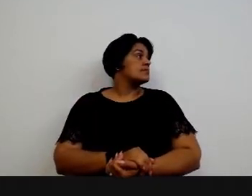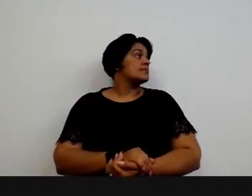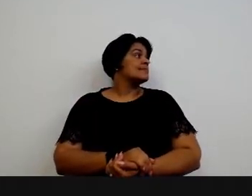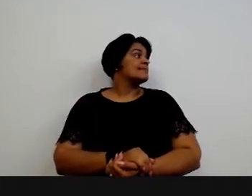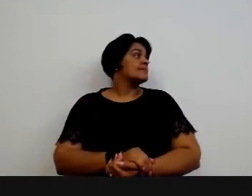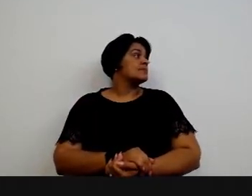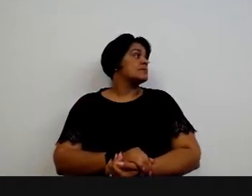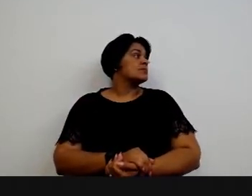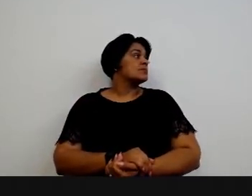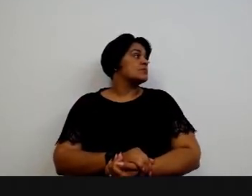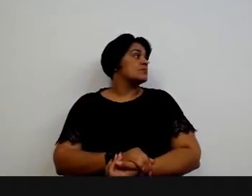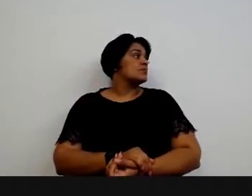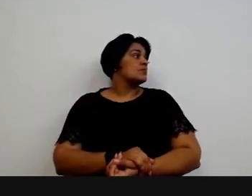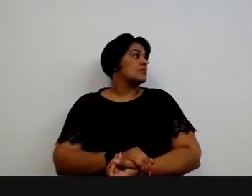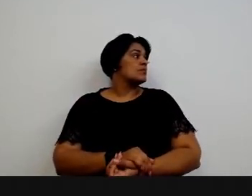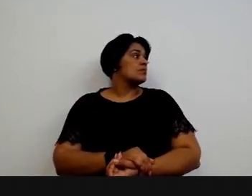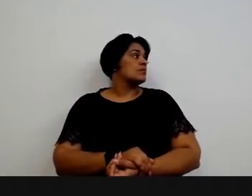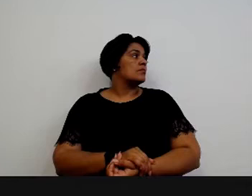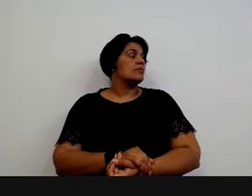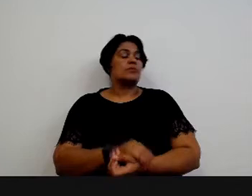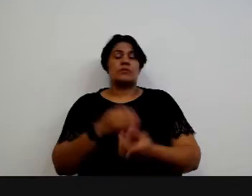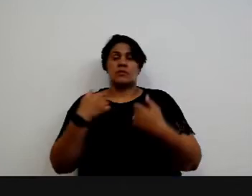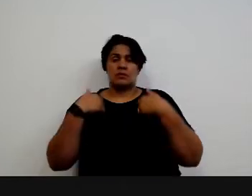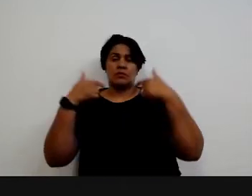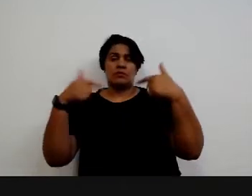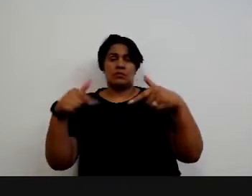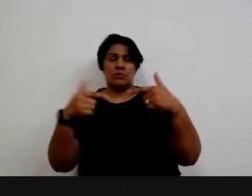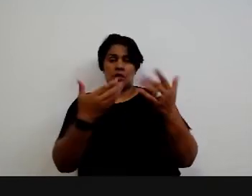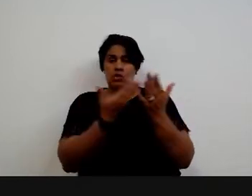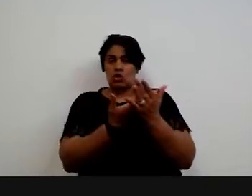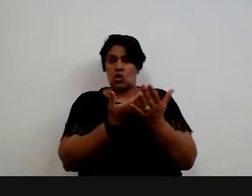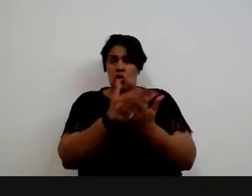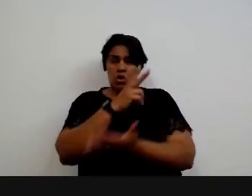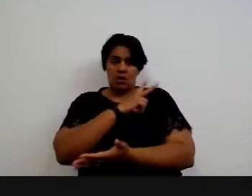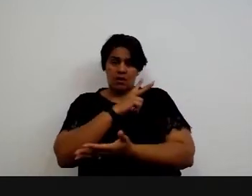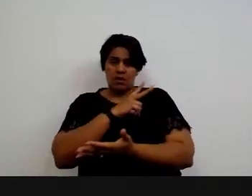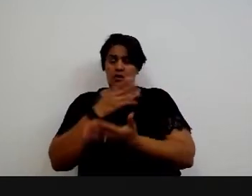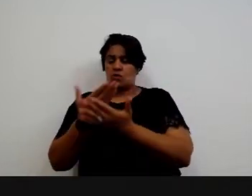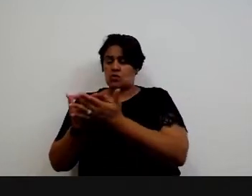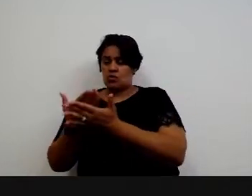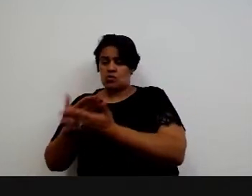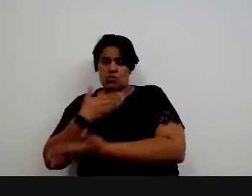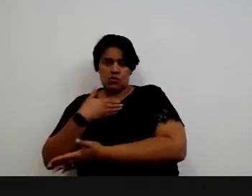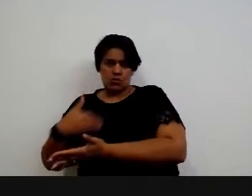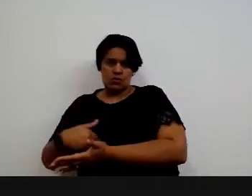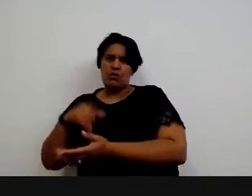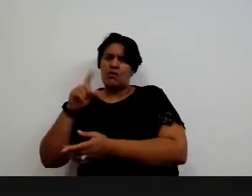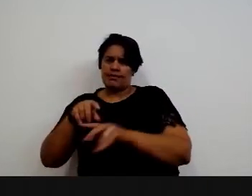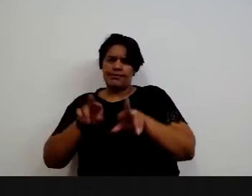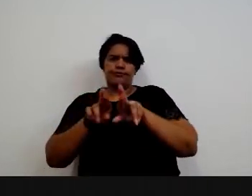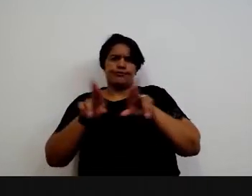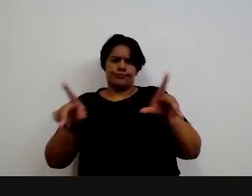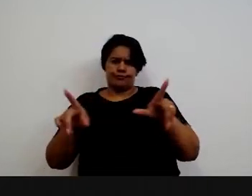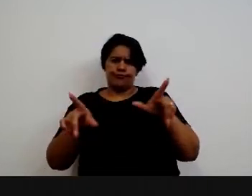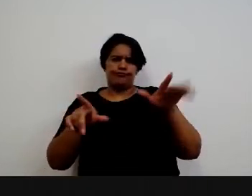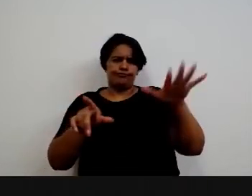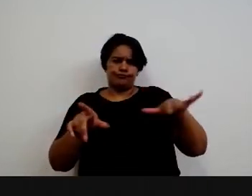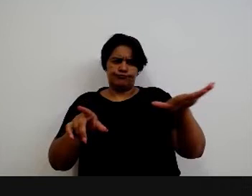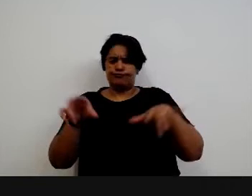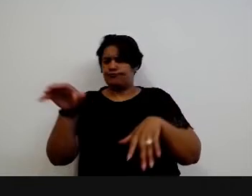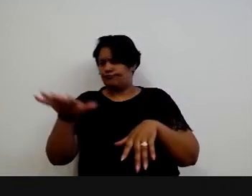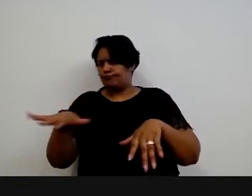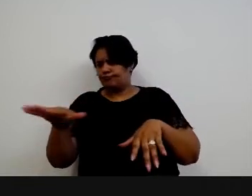escola pública e trabalho numa escola privada também, então, são duas realidades, em talvez